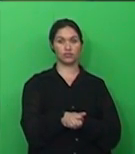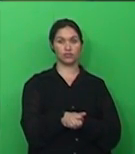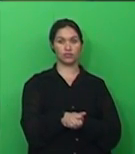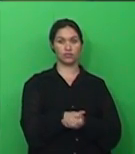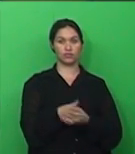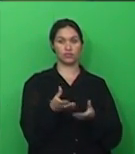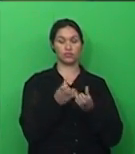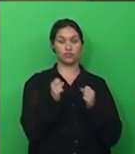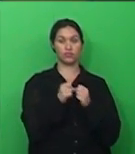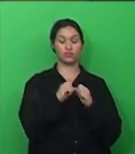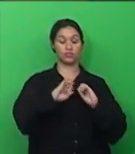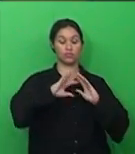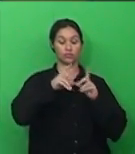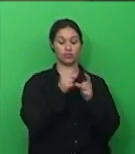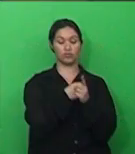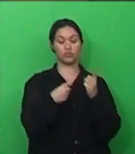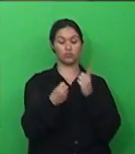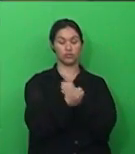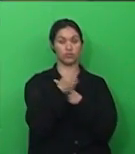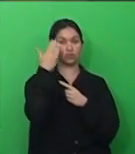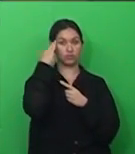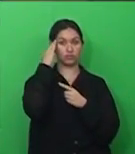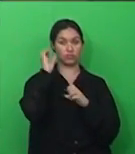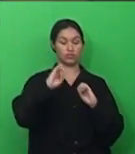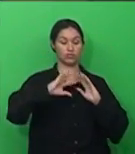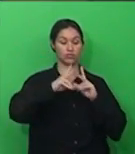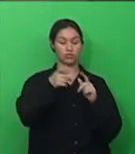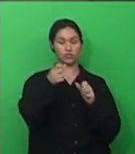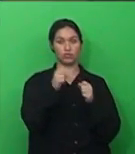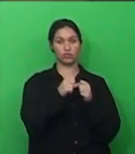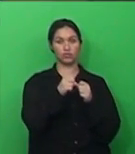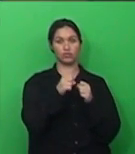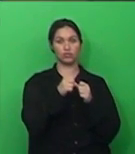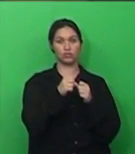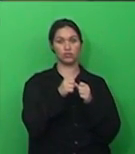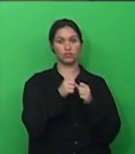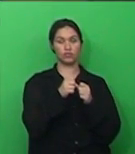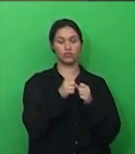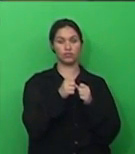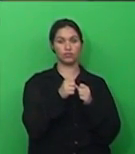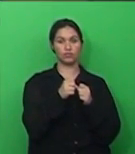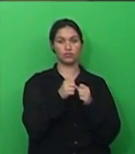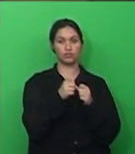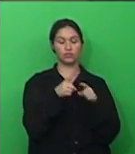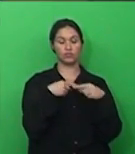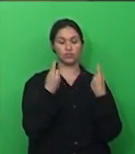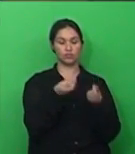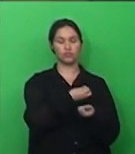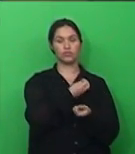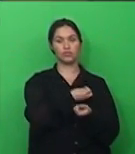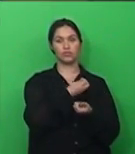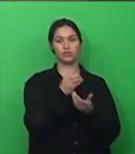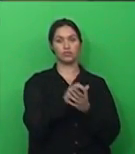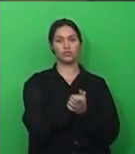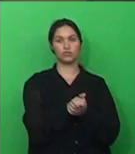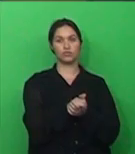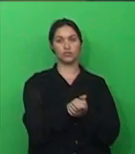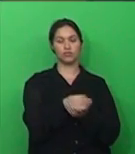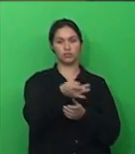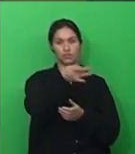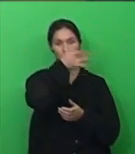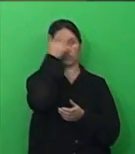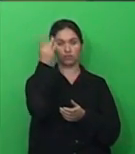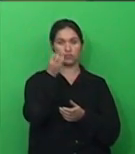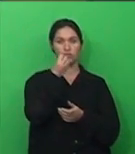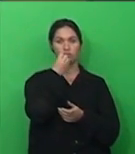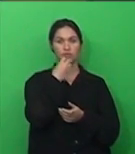toda a sociedade entenda que, se cada um fazer a sua parte, a gente consegue conviver com bons seres humanos. O mundo não